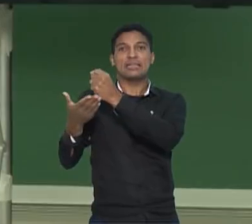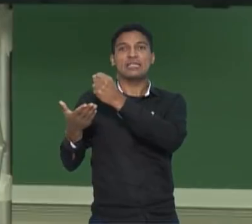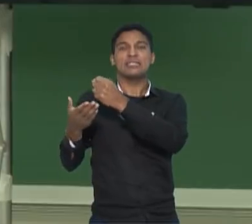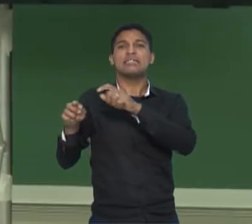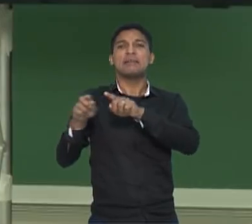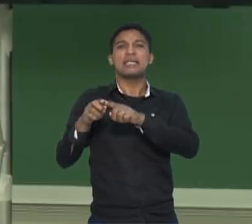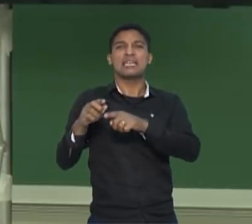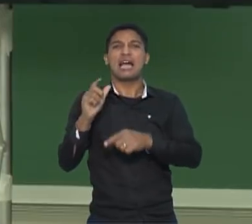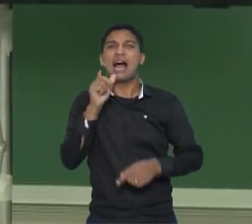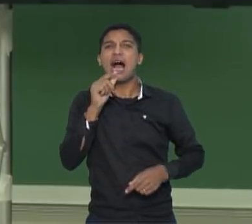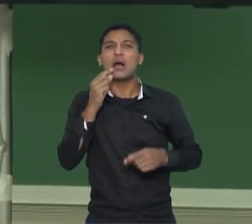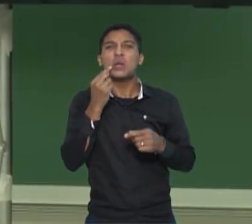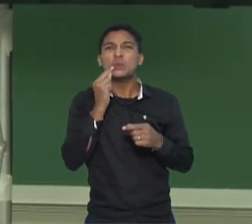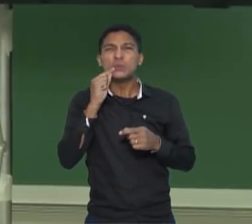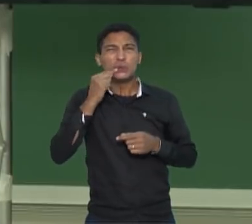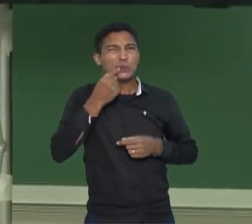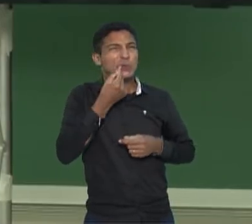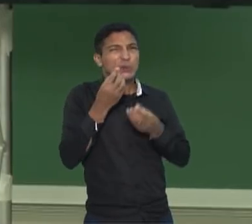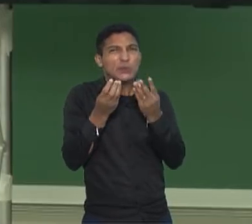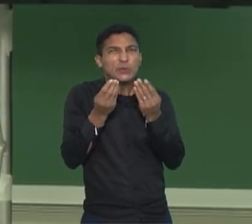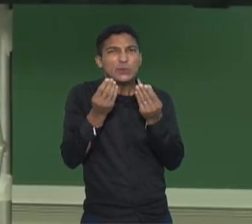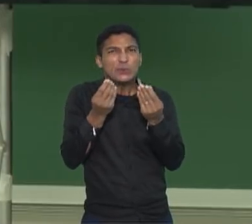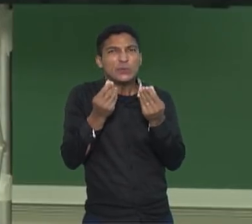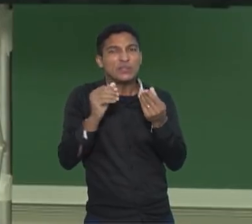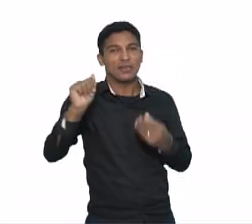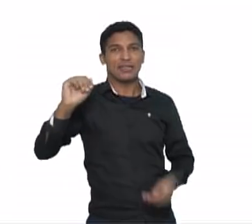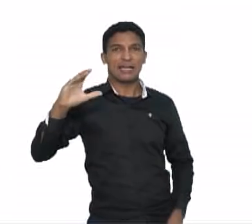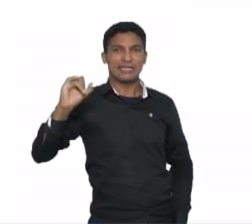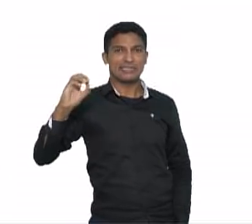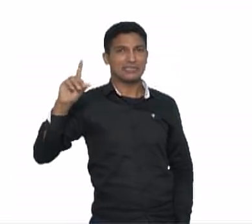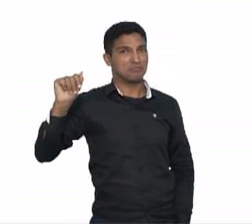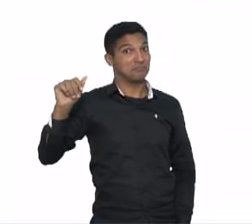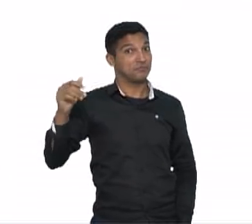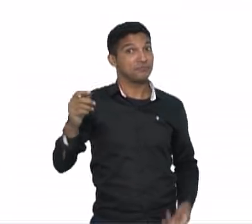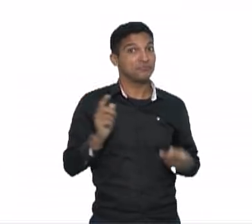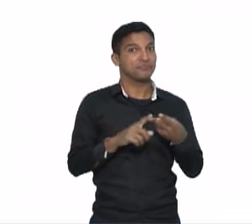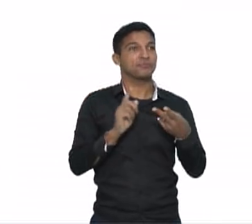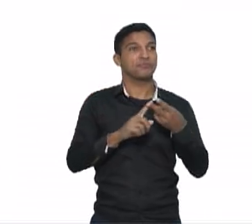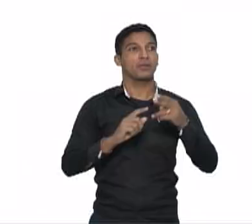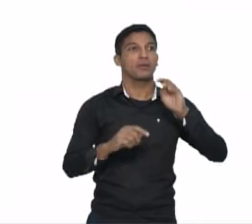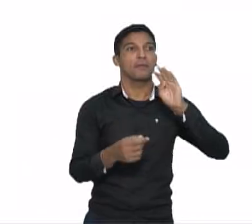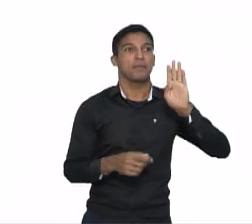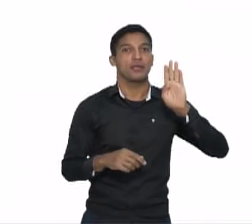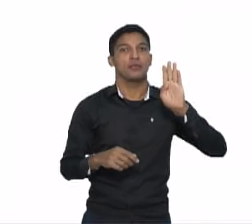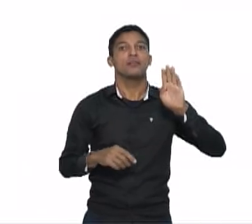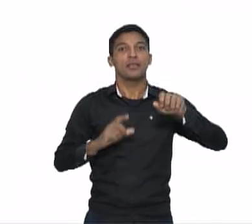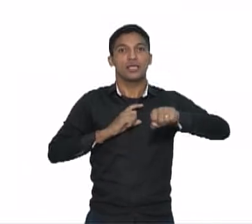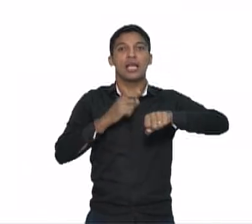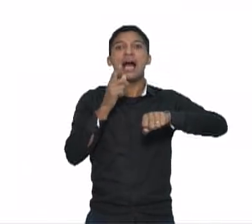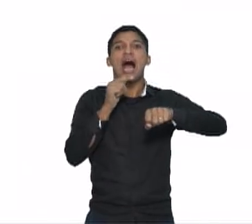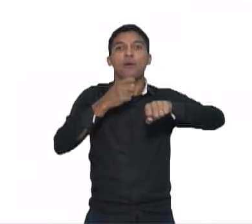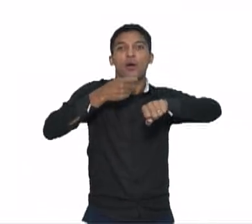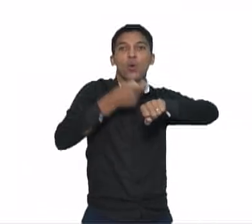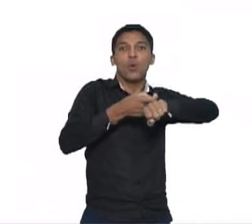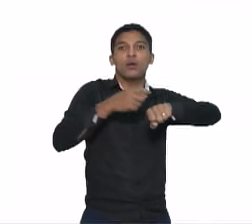Opção B. Tem o estado sólido, gasoso e líquido.